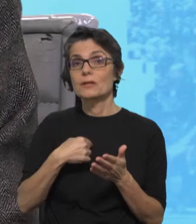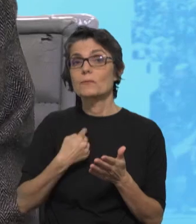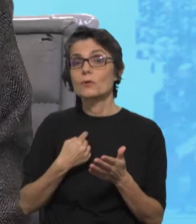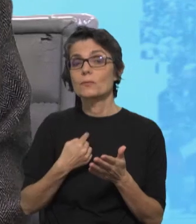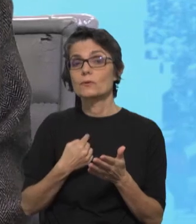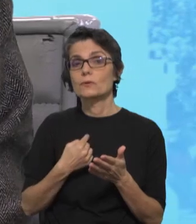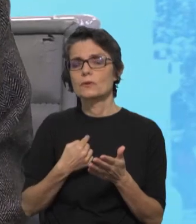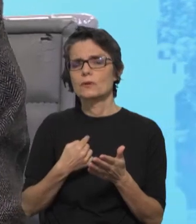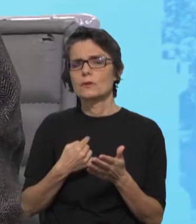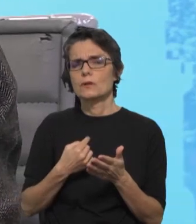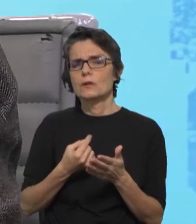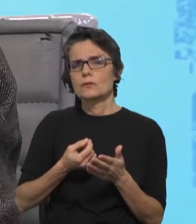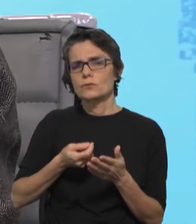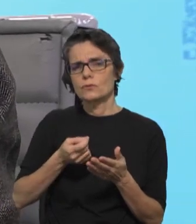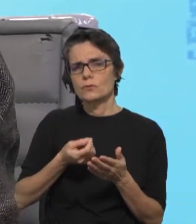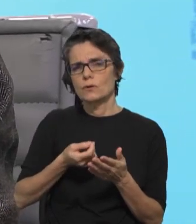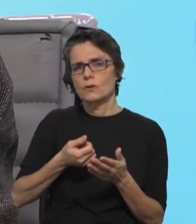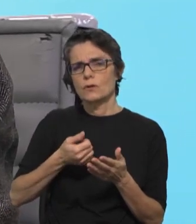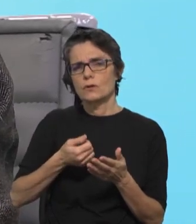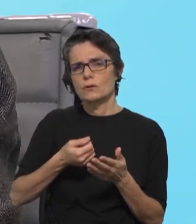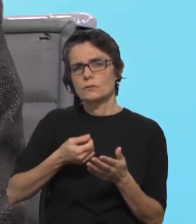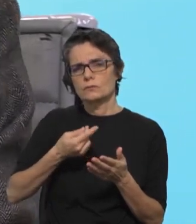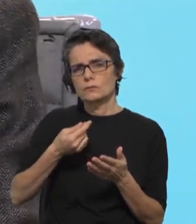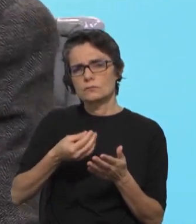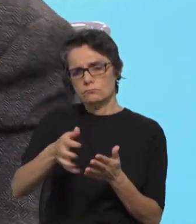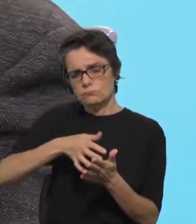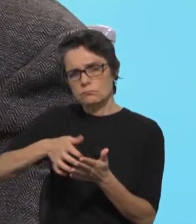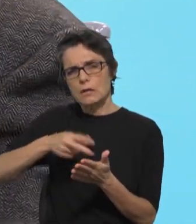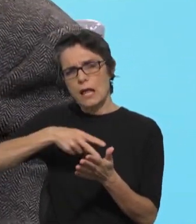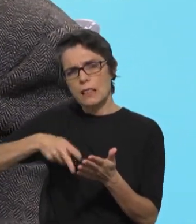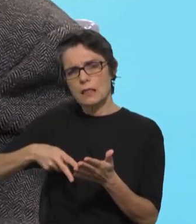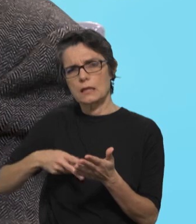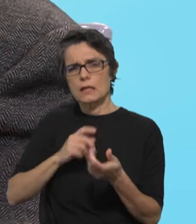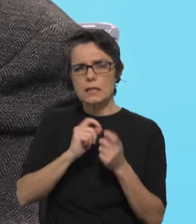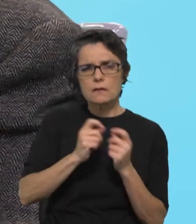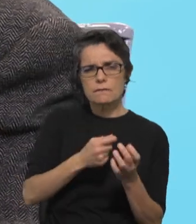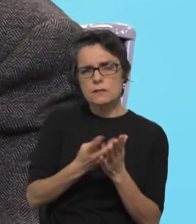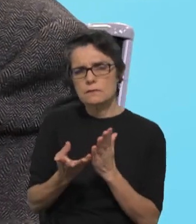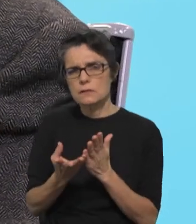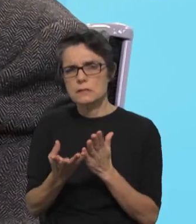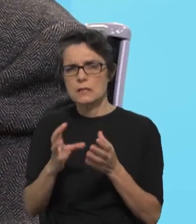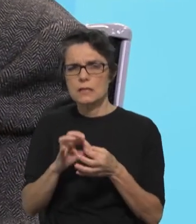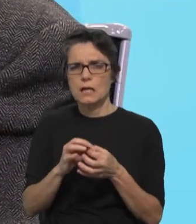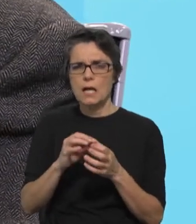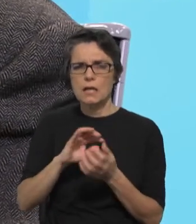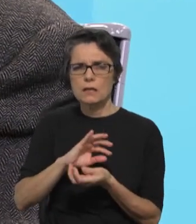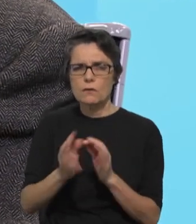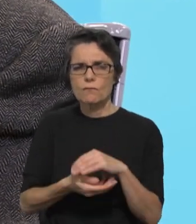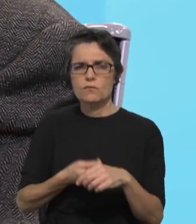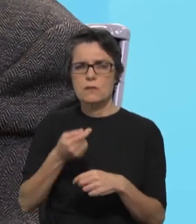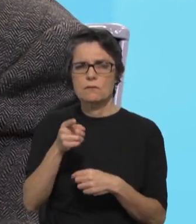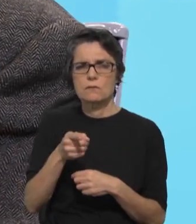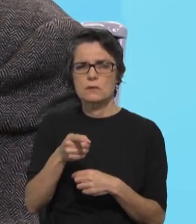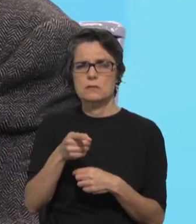estou a ler as entrevistas da Maria João Avilés sobre o fundo da Revolução, e veja como, de